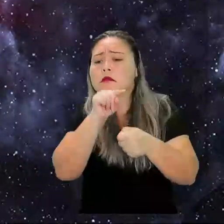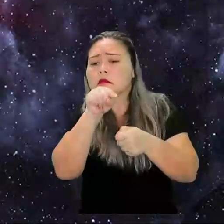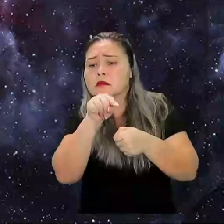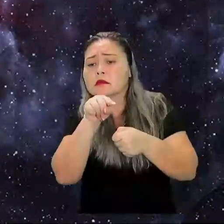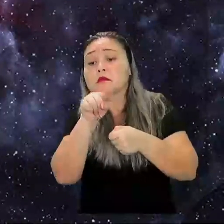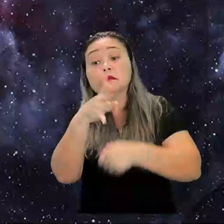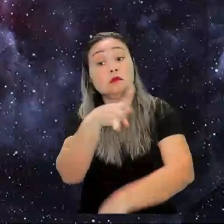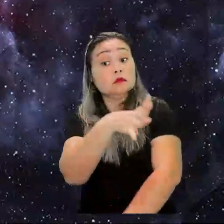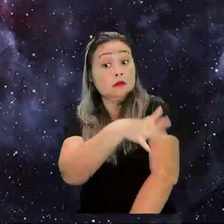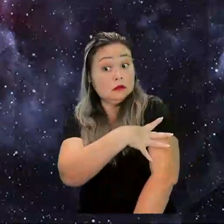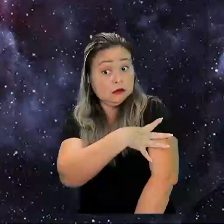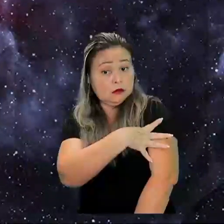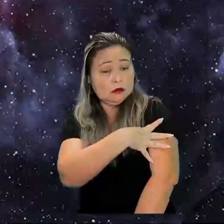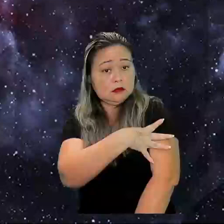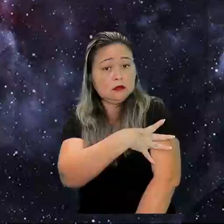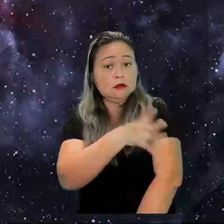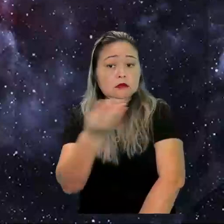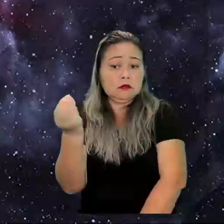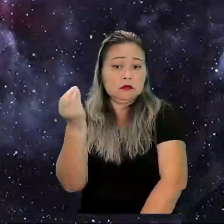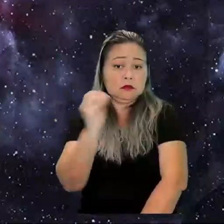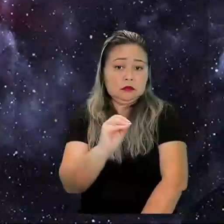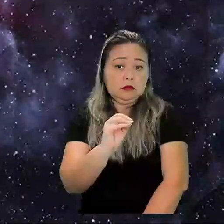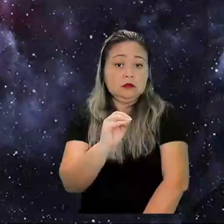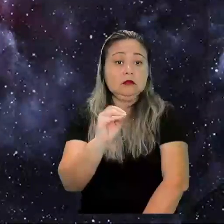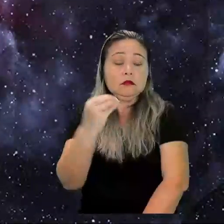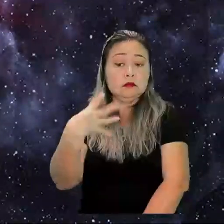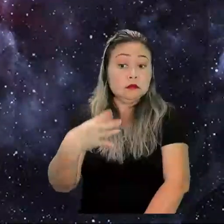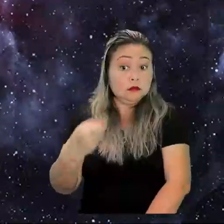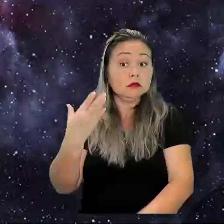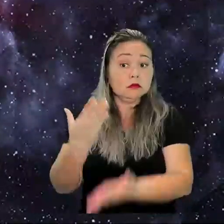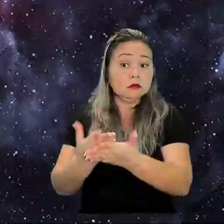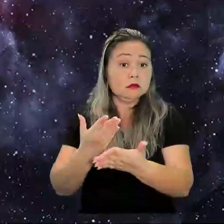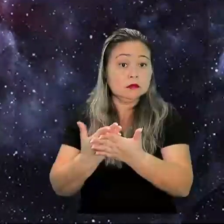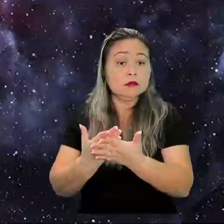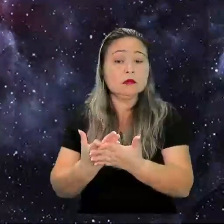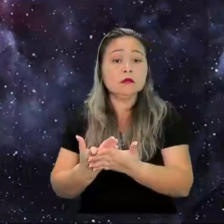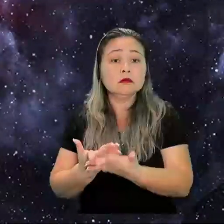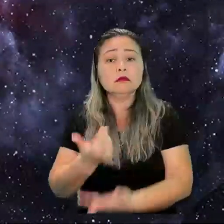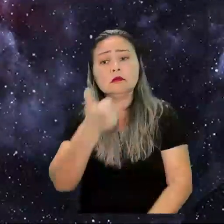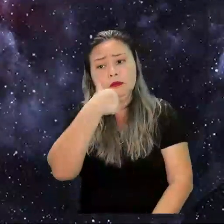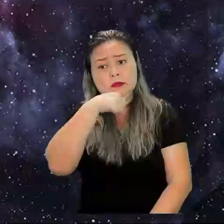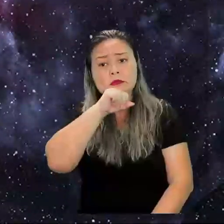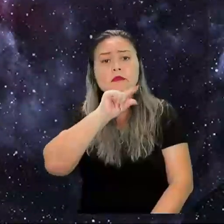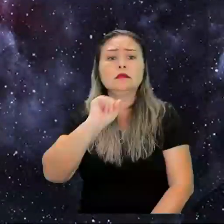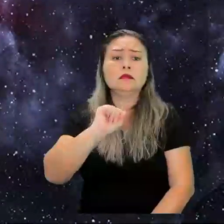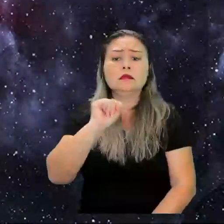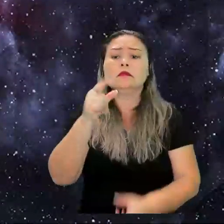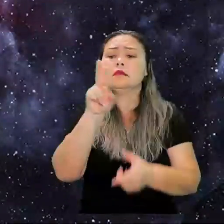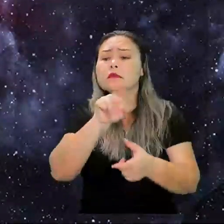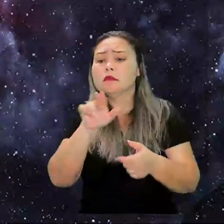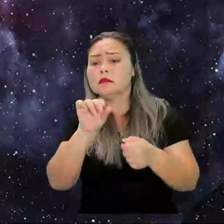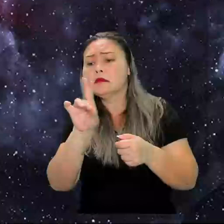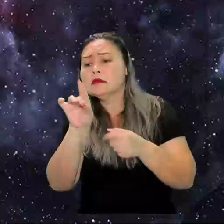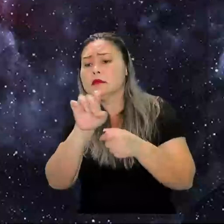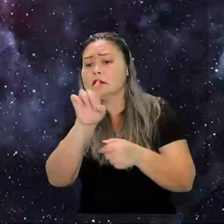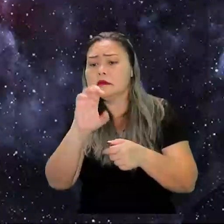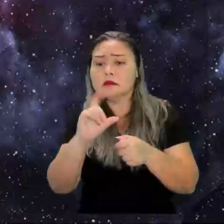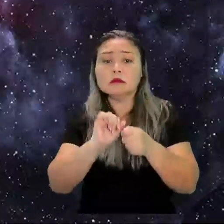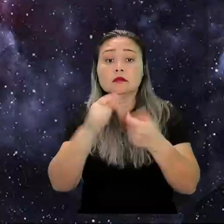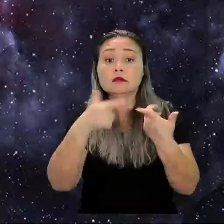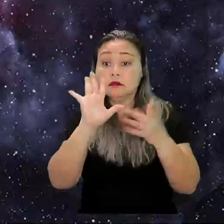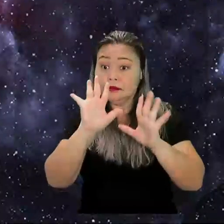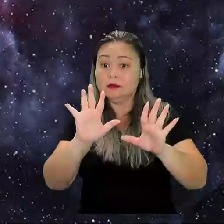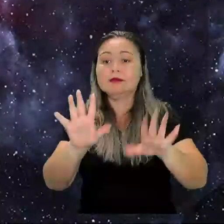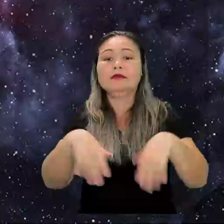um assunto do 4º ano, ela colocou aqui, ela falou, minha filha está estudando. Mamãe, qual é a unidade, qual é a dezena, qual é a centena no